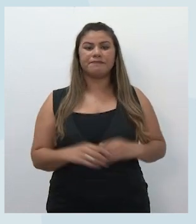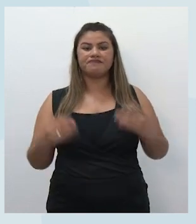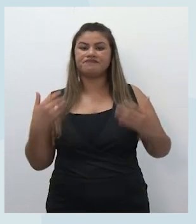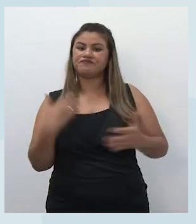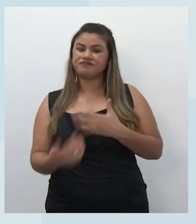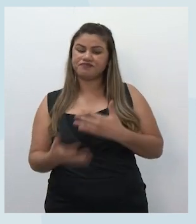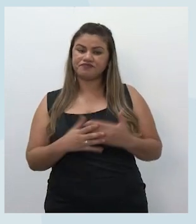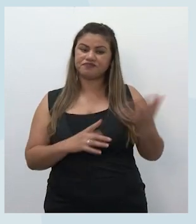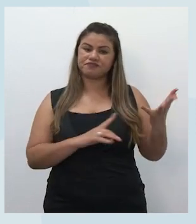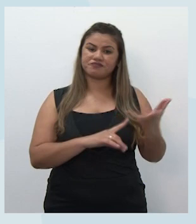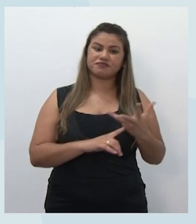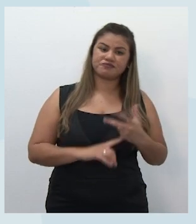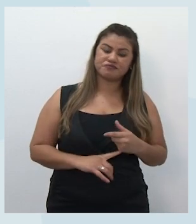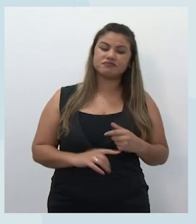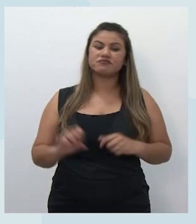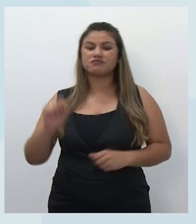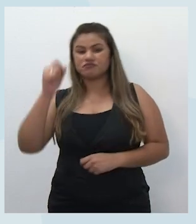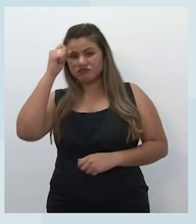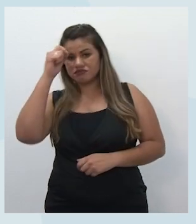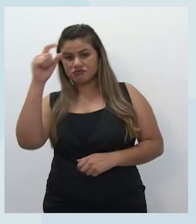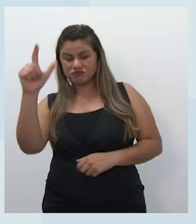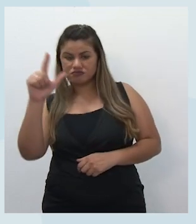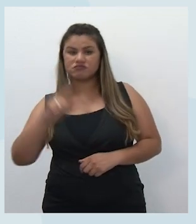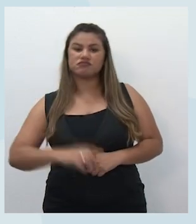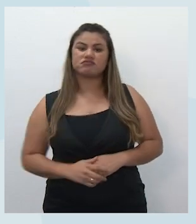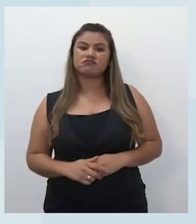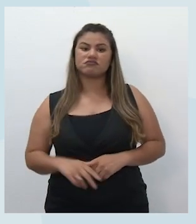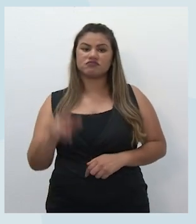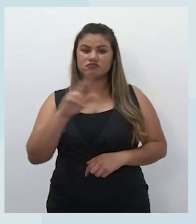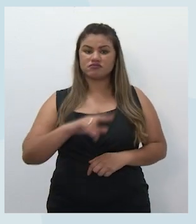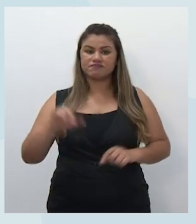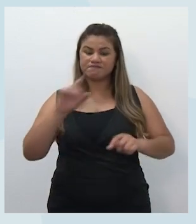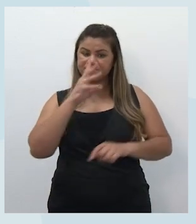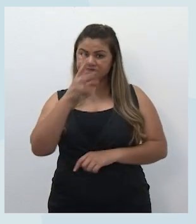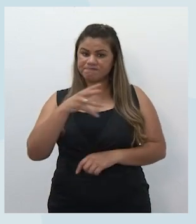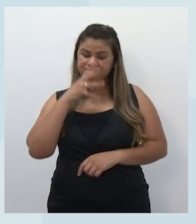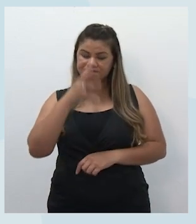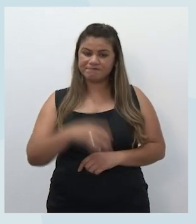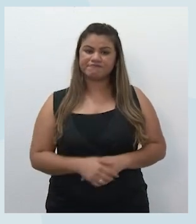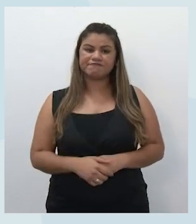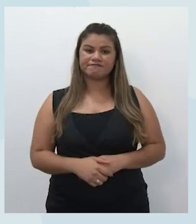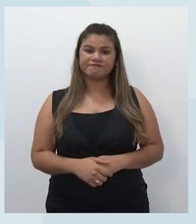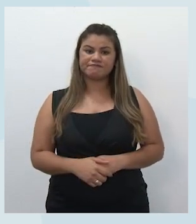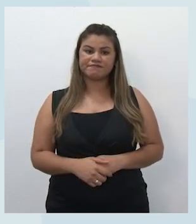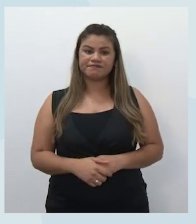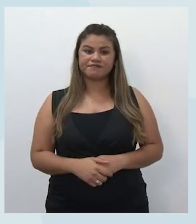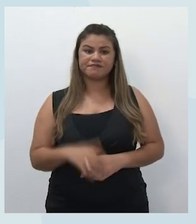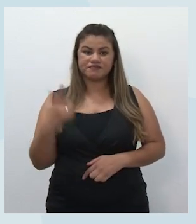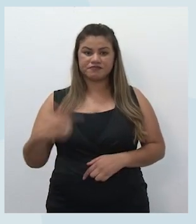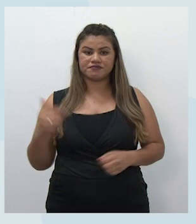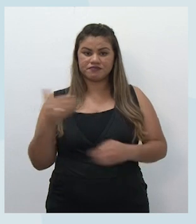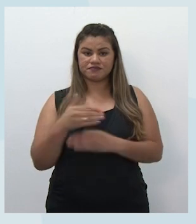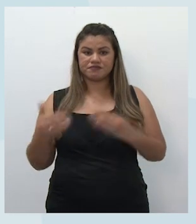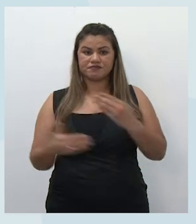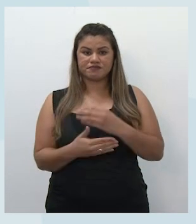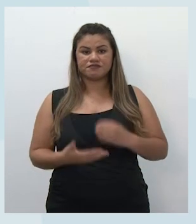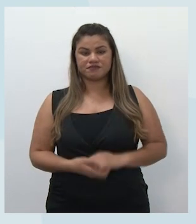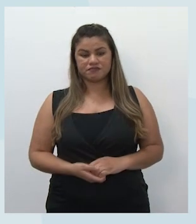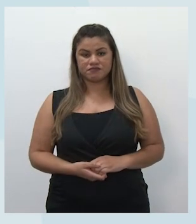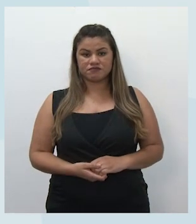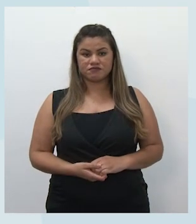elas artísticas e ou culturais, e o seu uso crítico. Passa para mim o próximo slide,